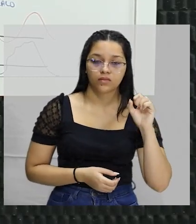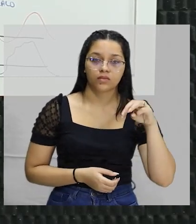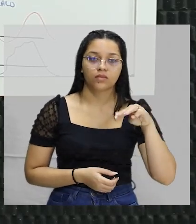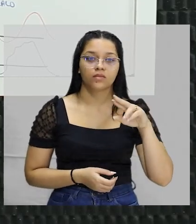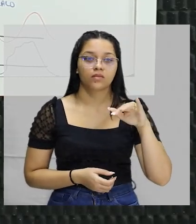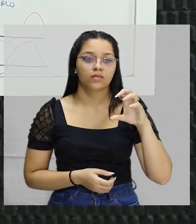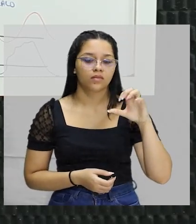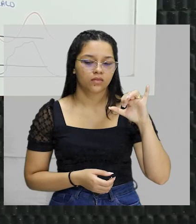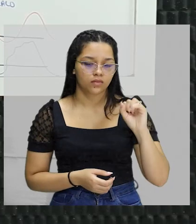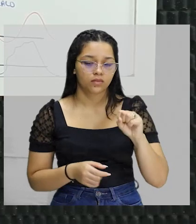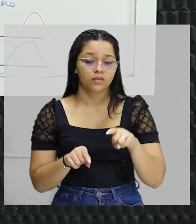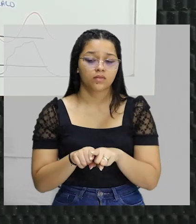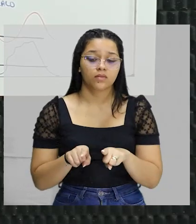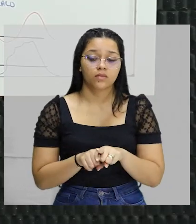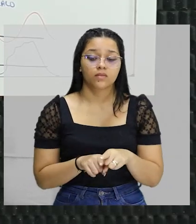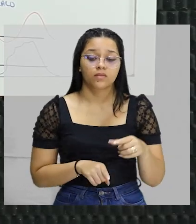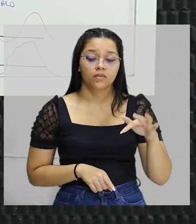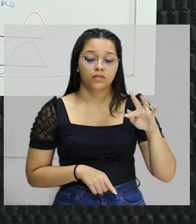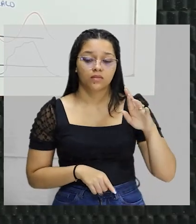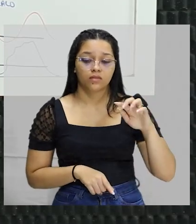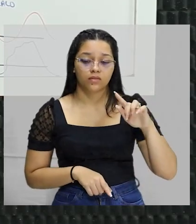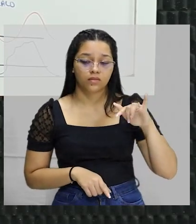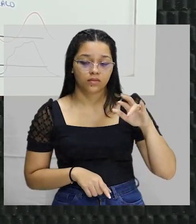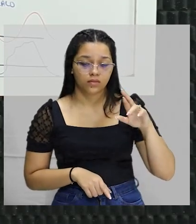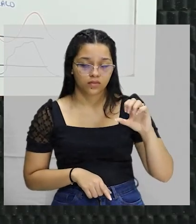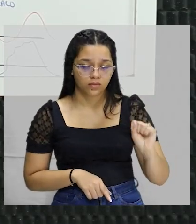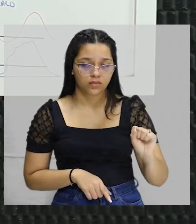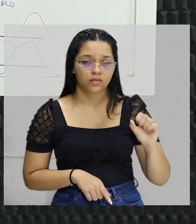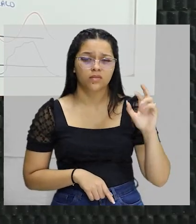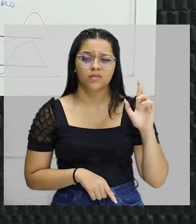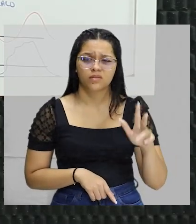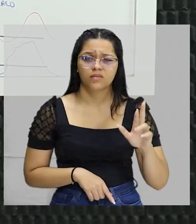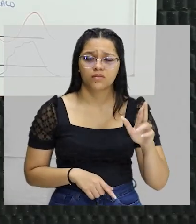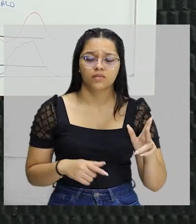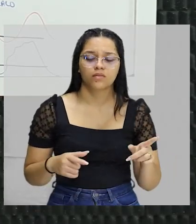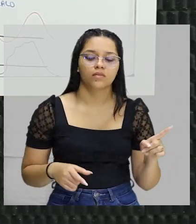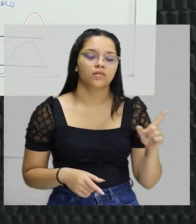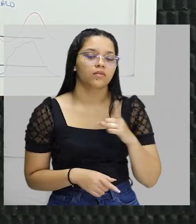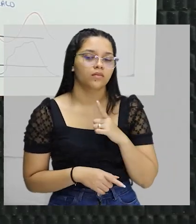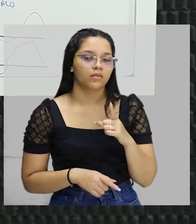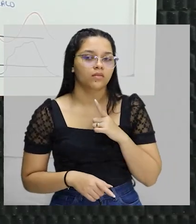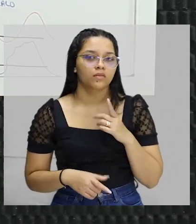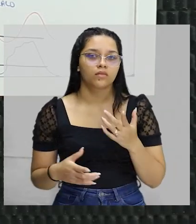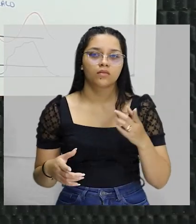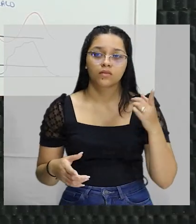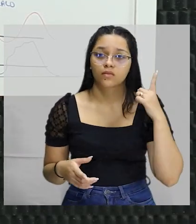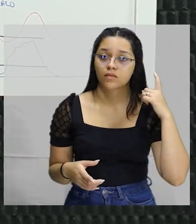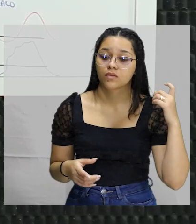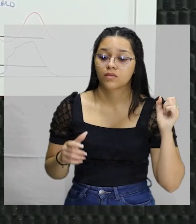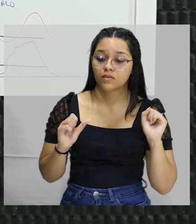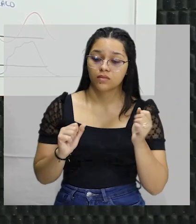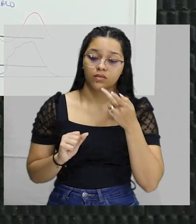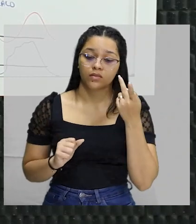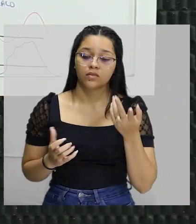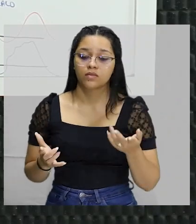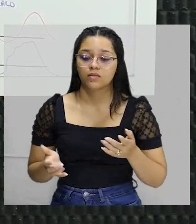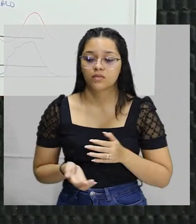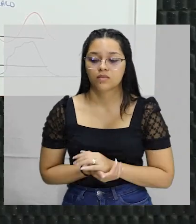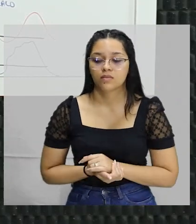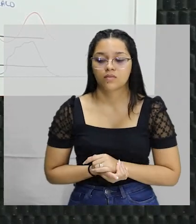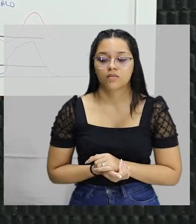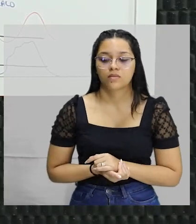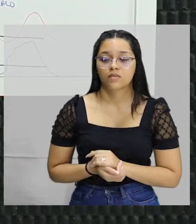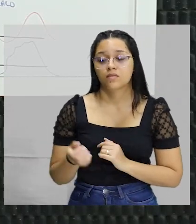as frequências diferentes que do qual esse som ele pode ser emitido,